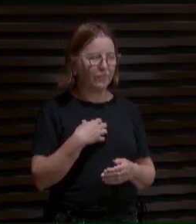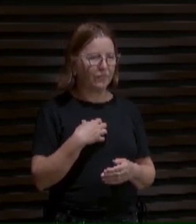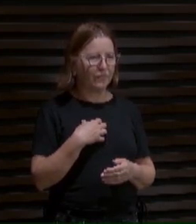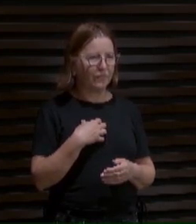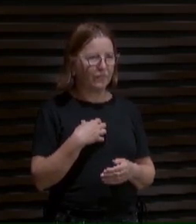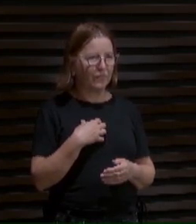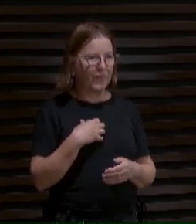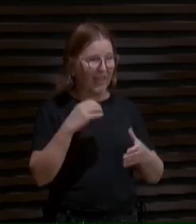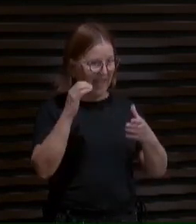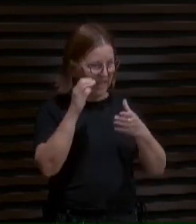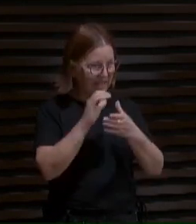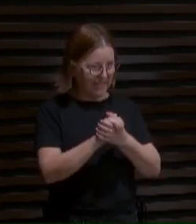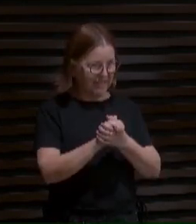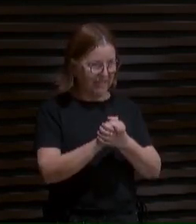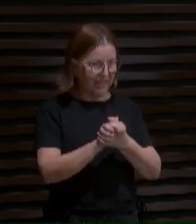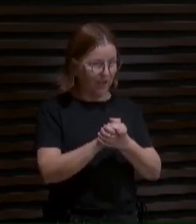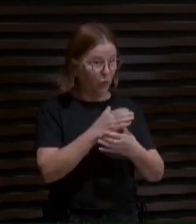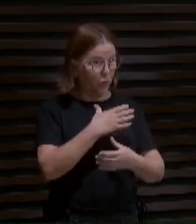dos moabitas.